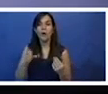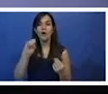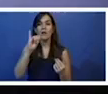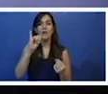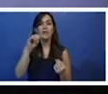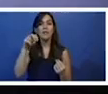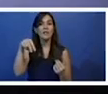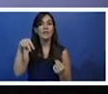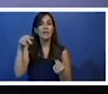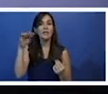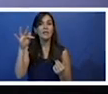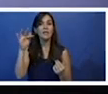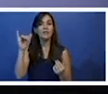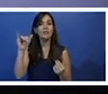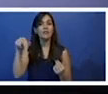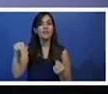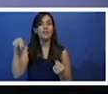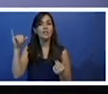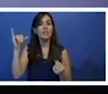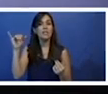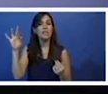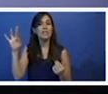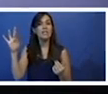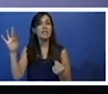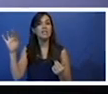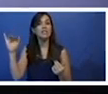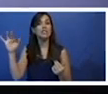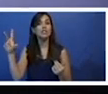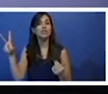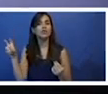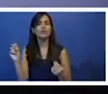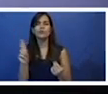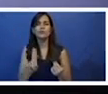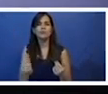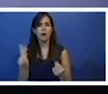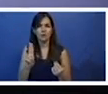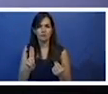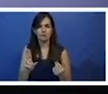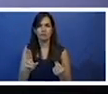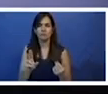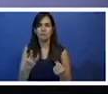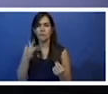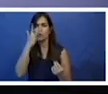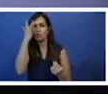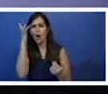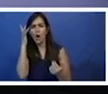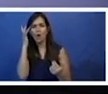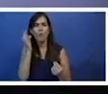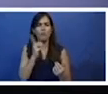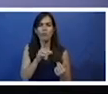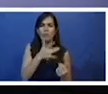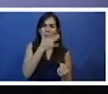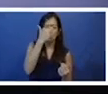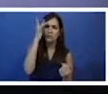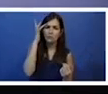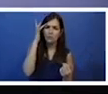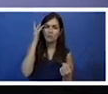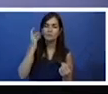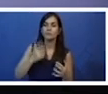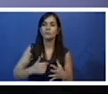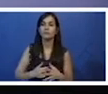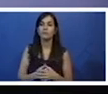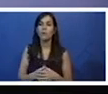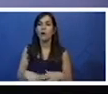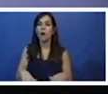infinitivo usarmos. Emprega-se o infinitivo impessoal quando seu sujeito é o mesmo da oração